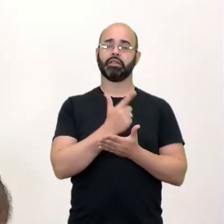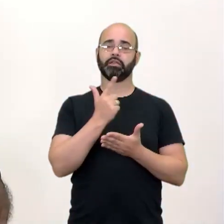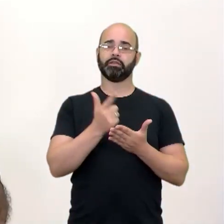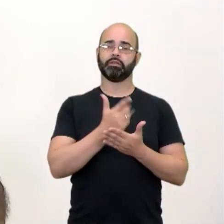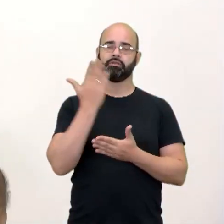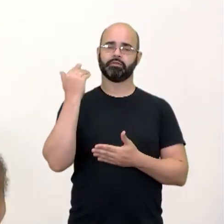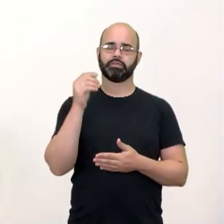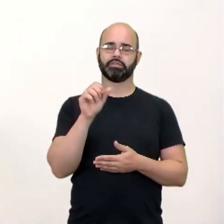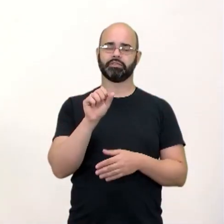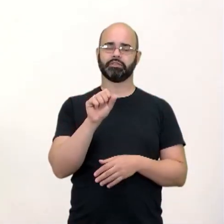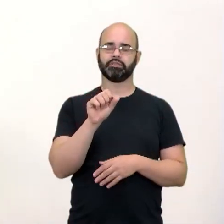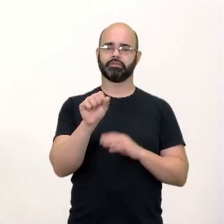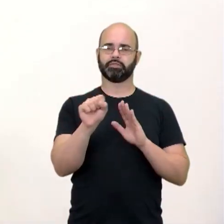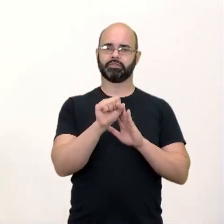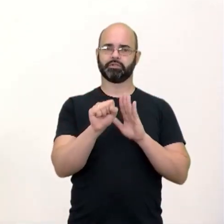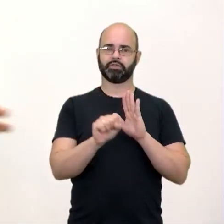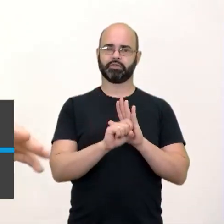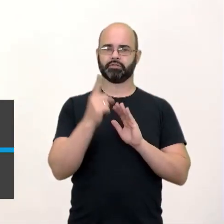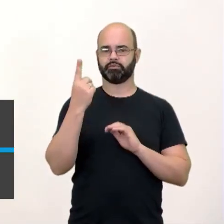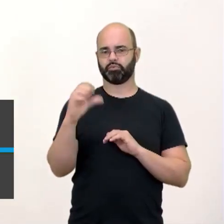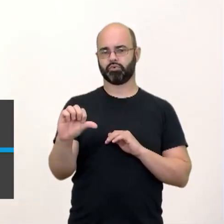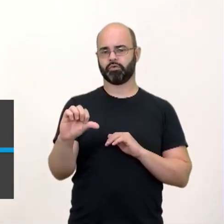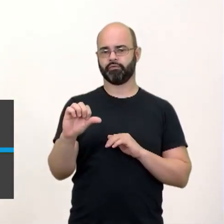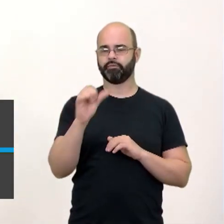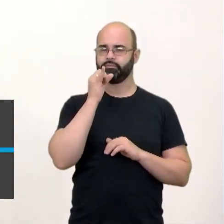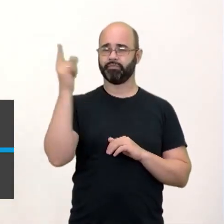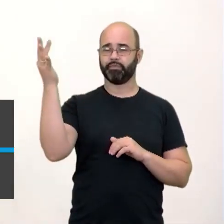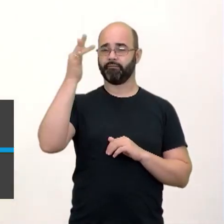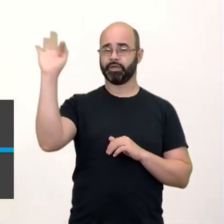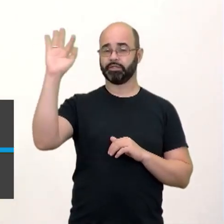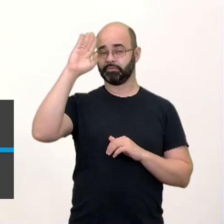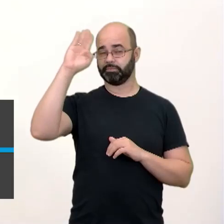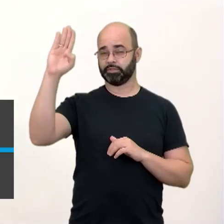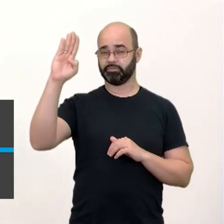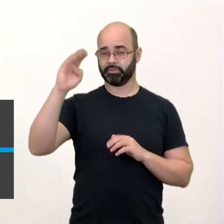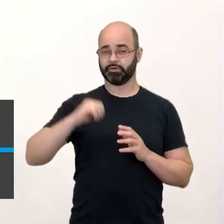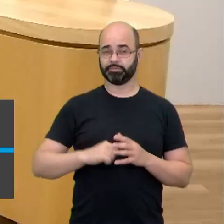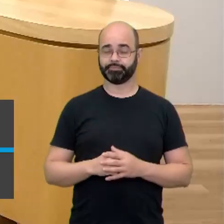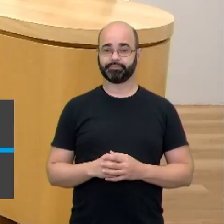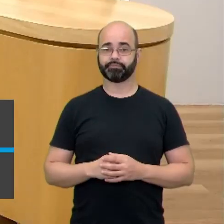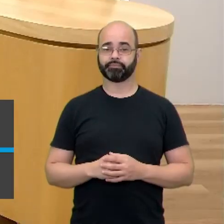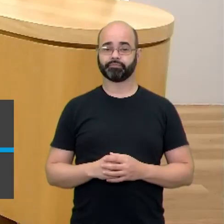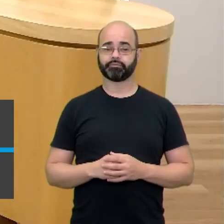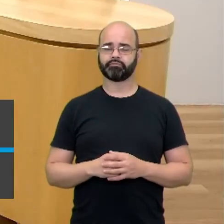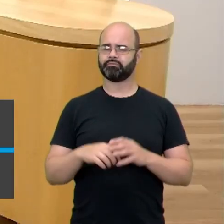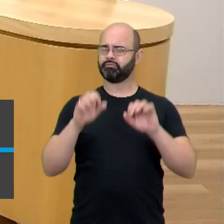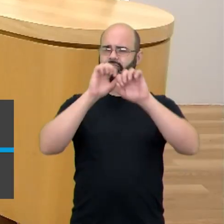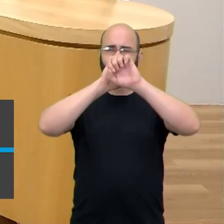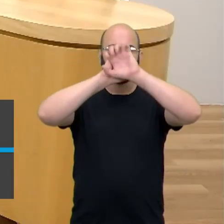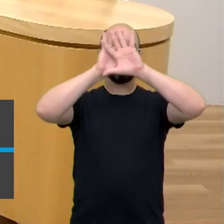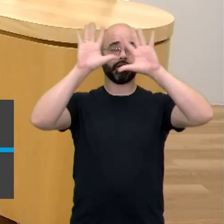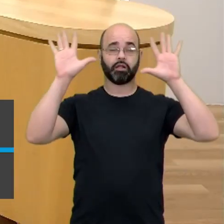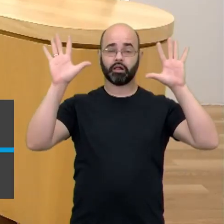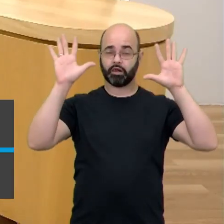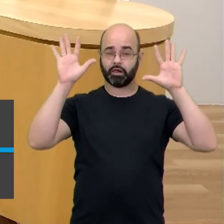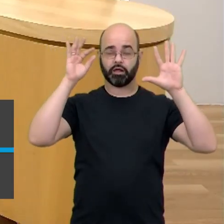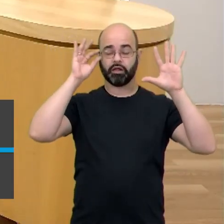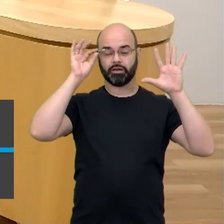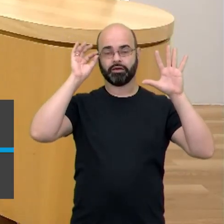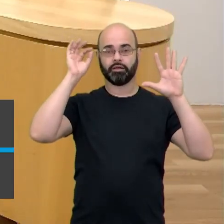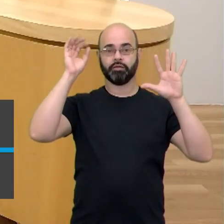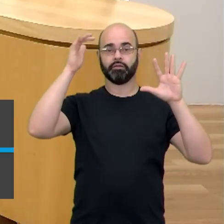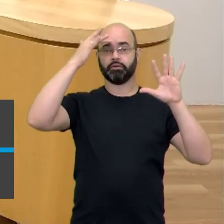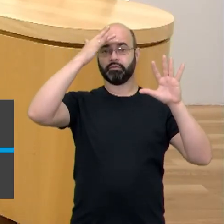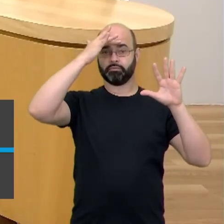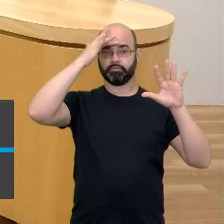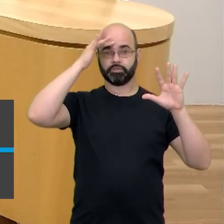século XIX. Se a gente pega grandes autores, principalmente da França, do século XIX, fica muito clara de como os ricos têm os